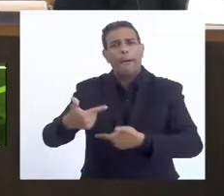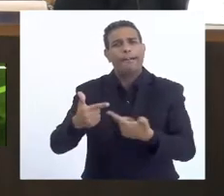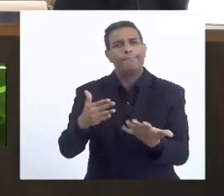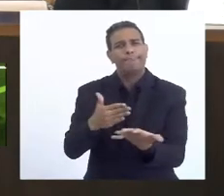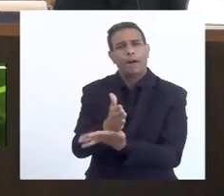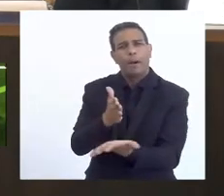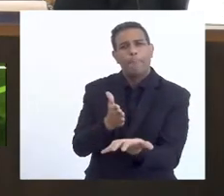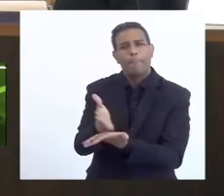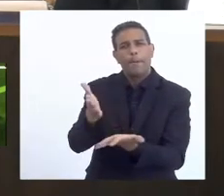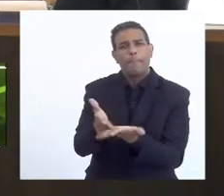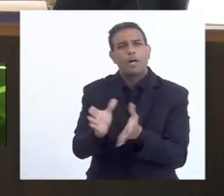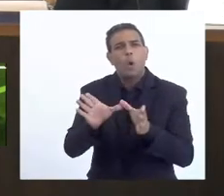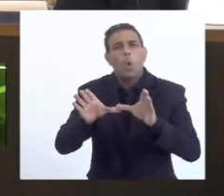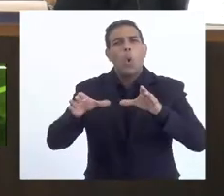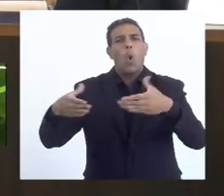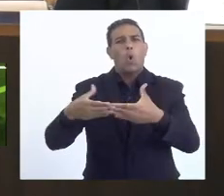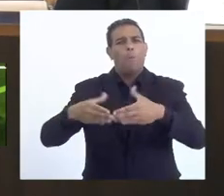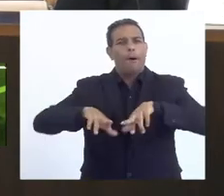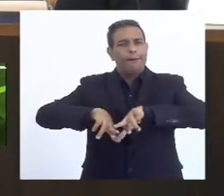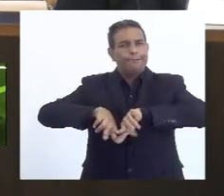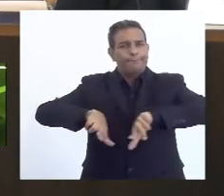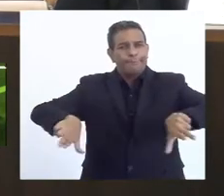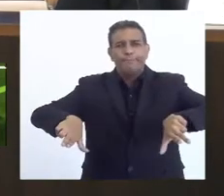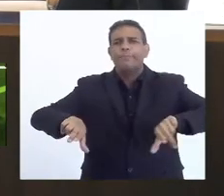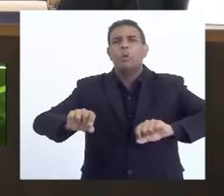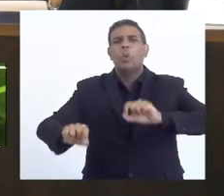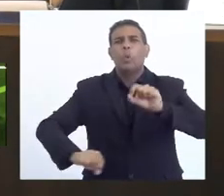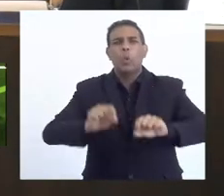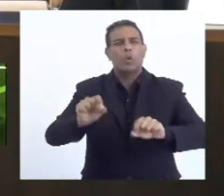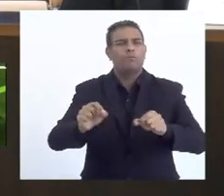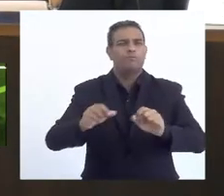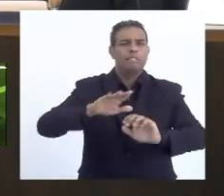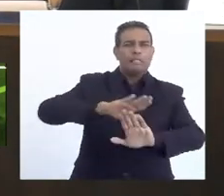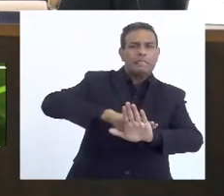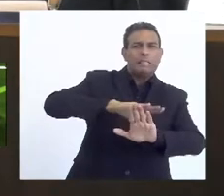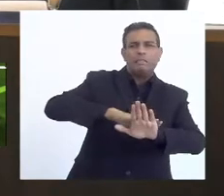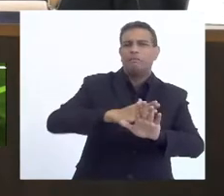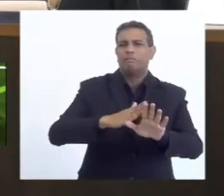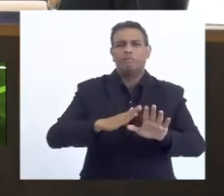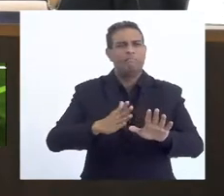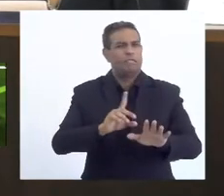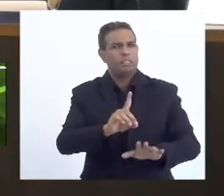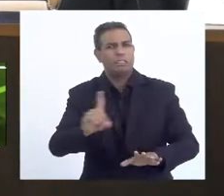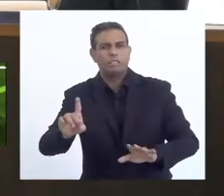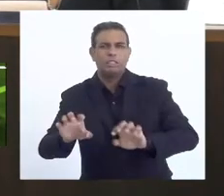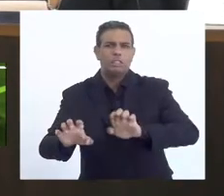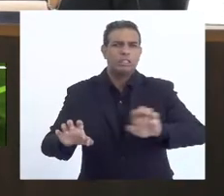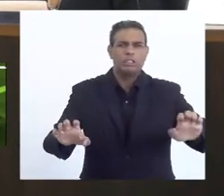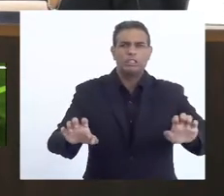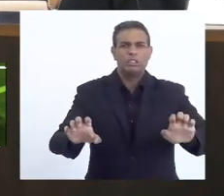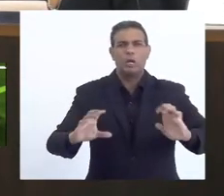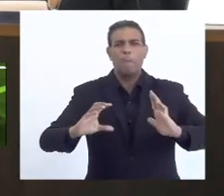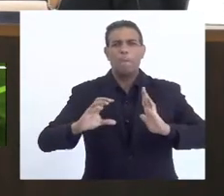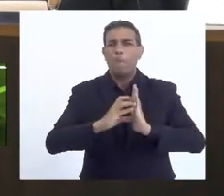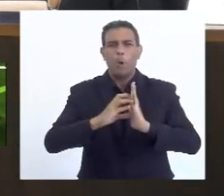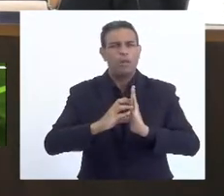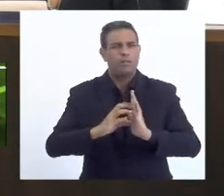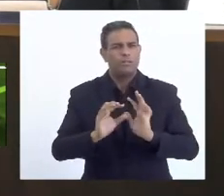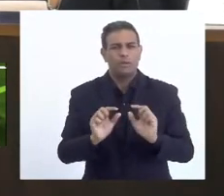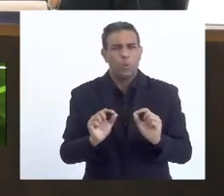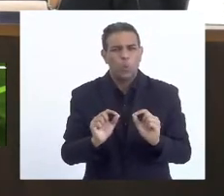feita coletivamente. Independente de ideologia política, independente de partidos